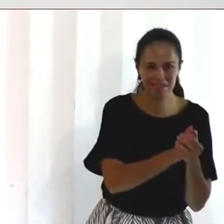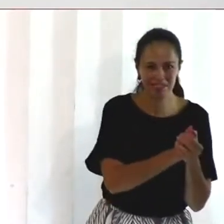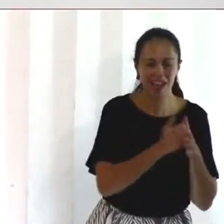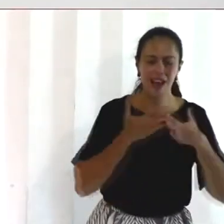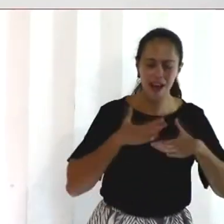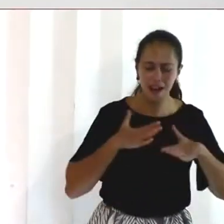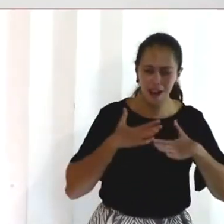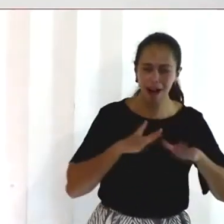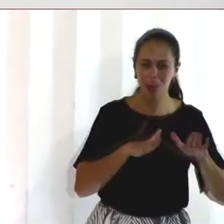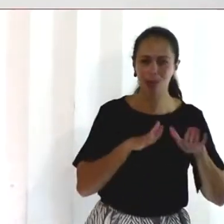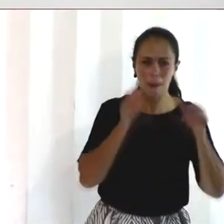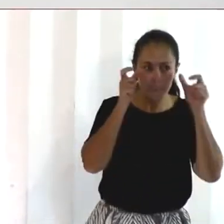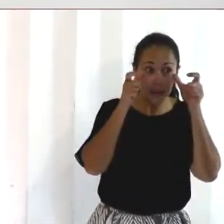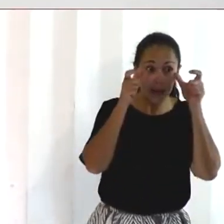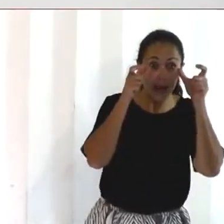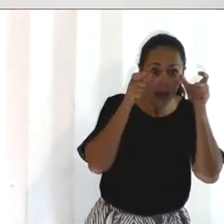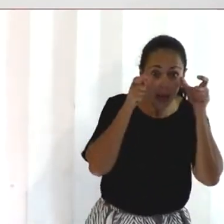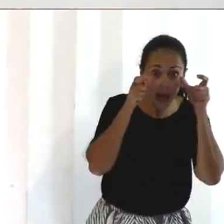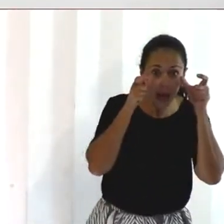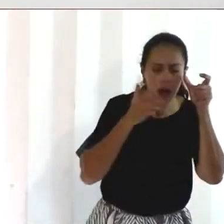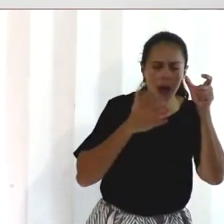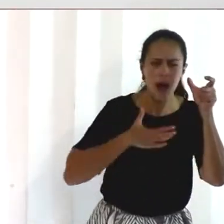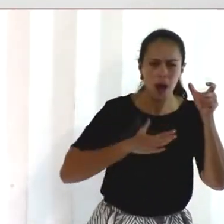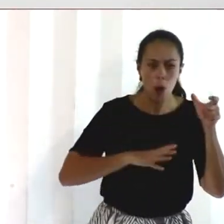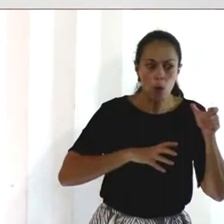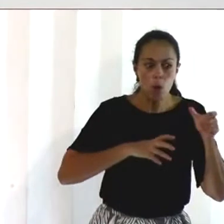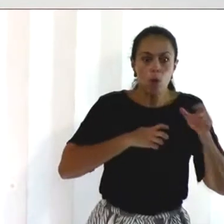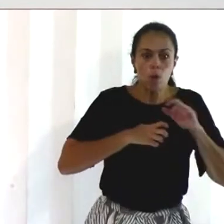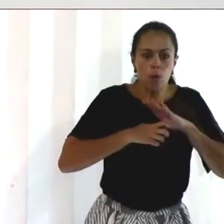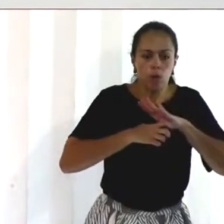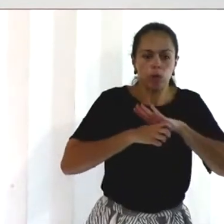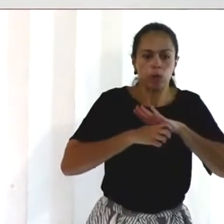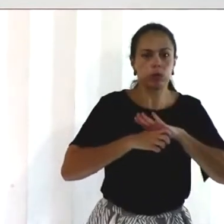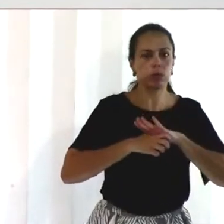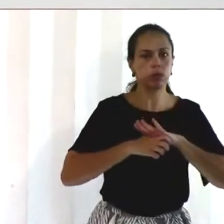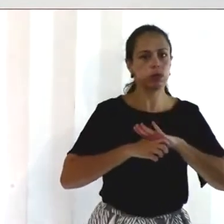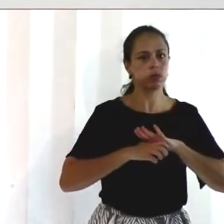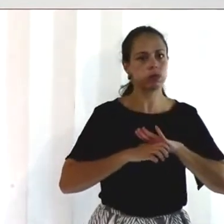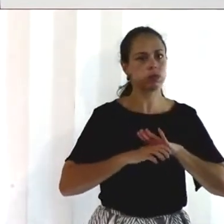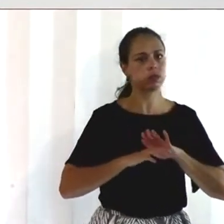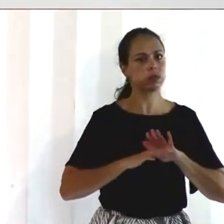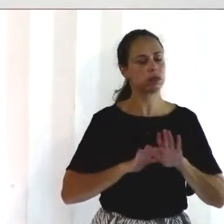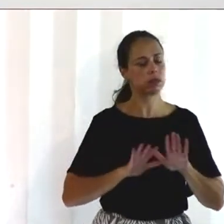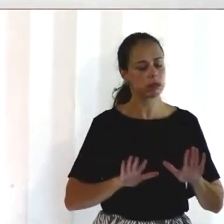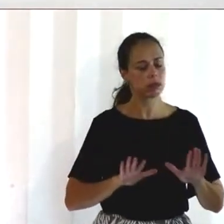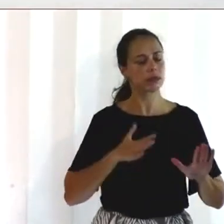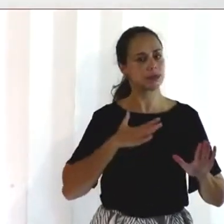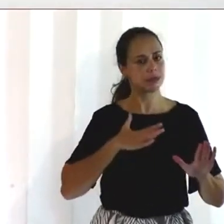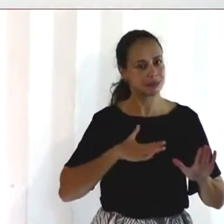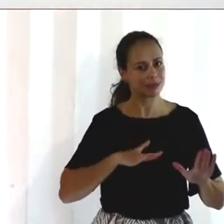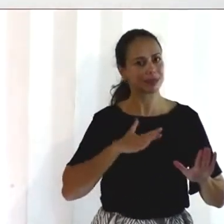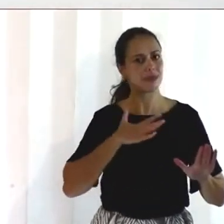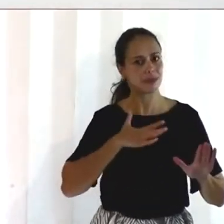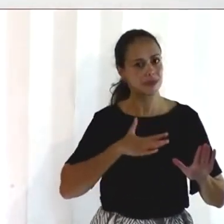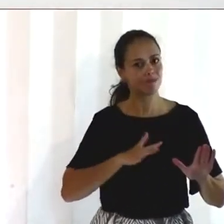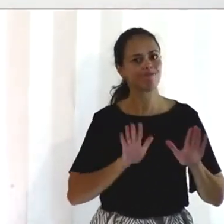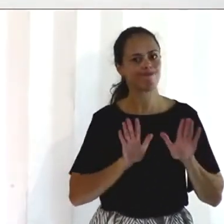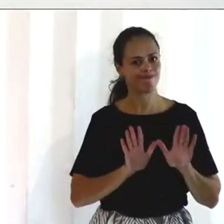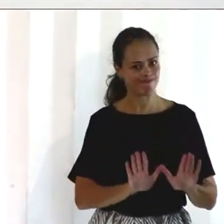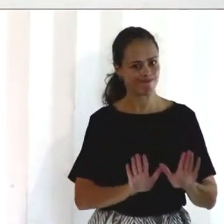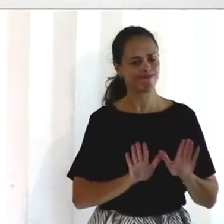versículos, no versículo 21 em especial, é que é bem-aventurado quem